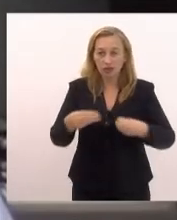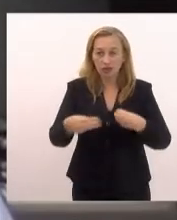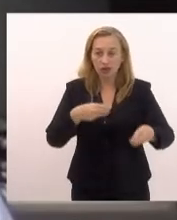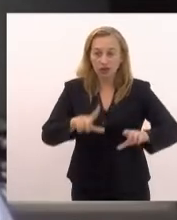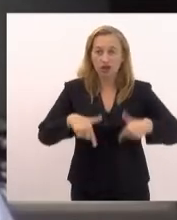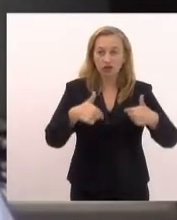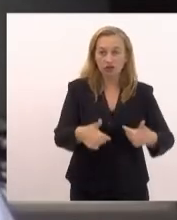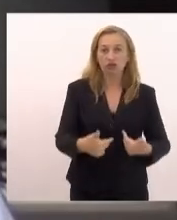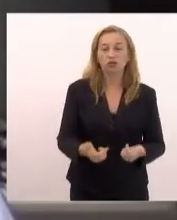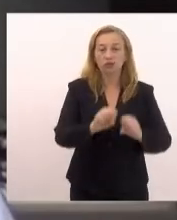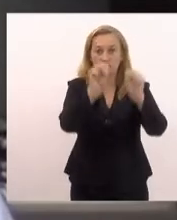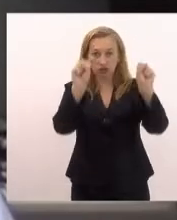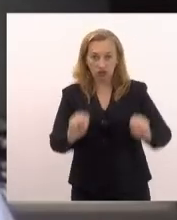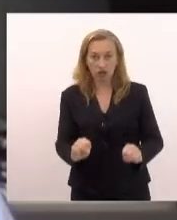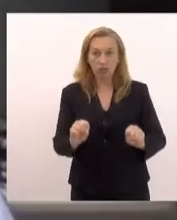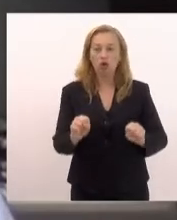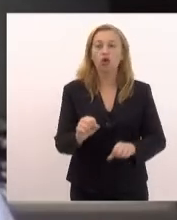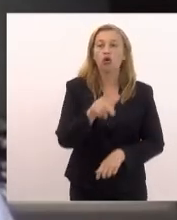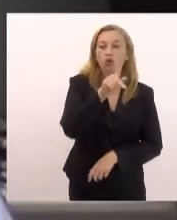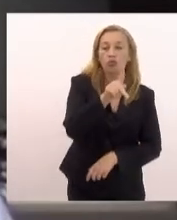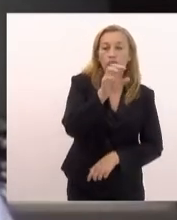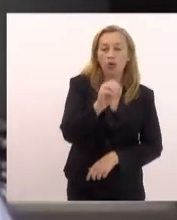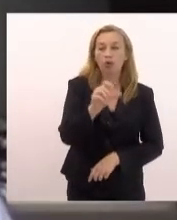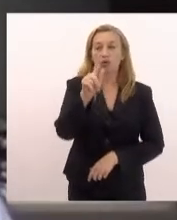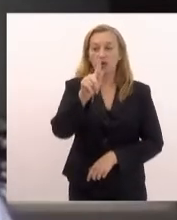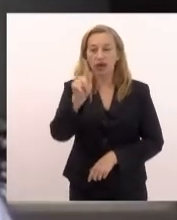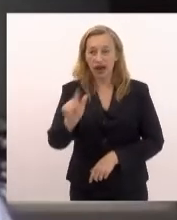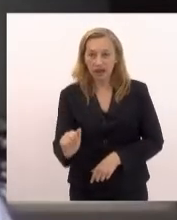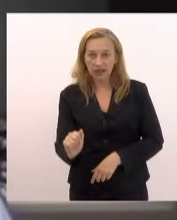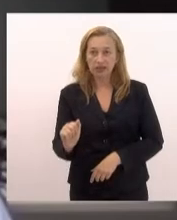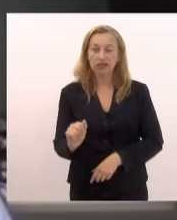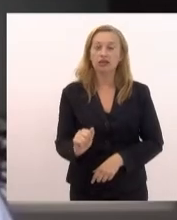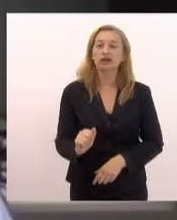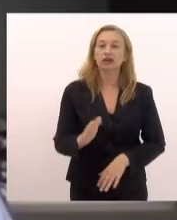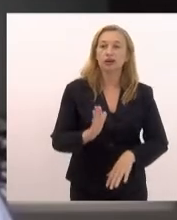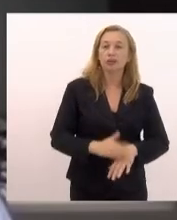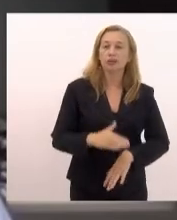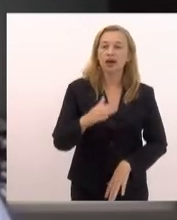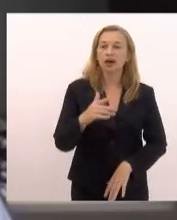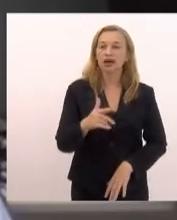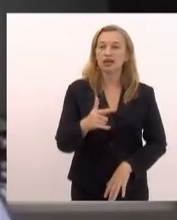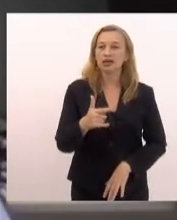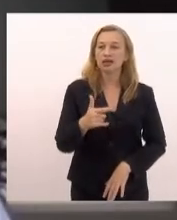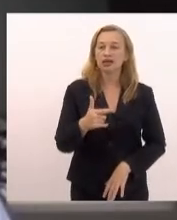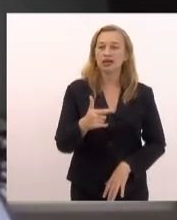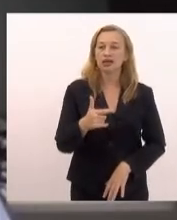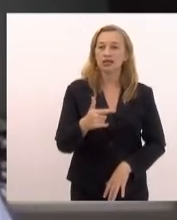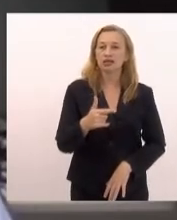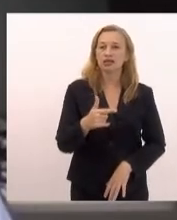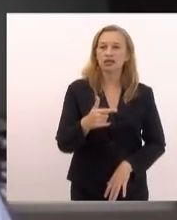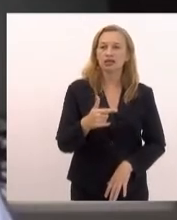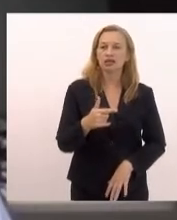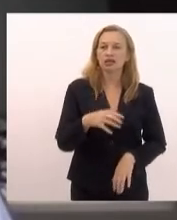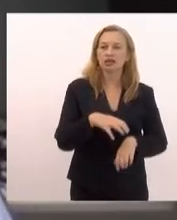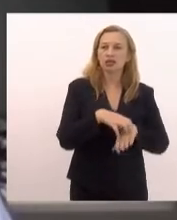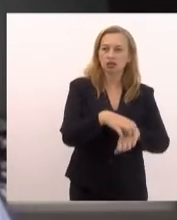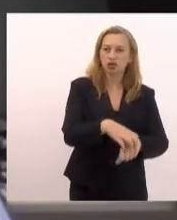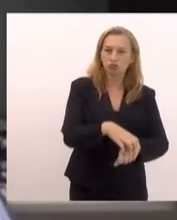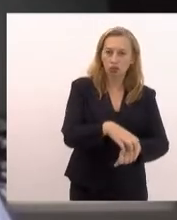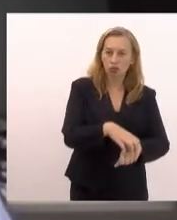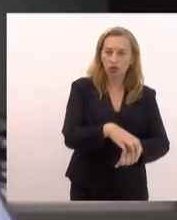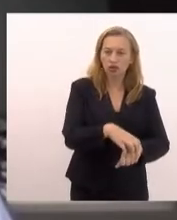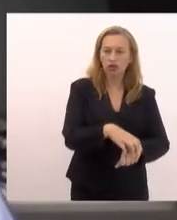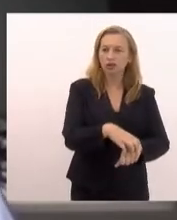operacional ao sistema. O polo Gaslub será conectado à malha de gasodutos de transporte por meio de